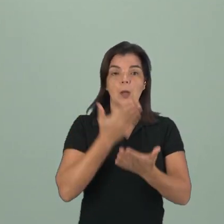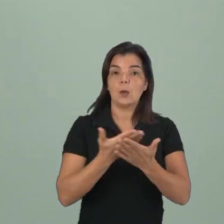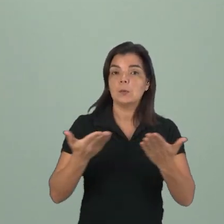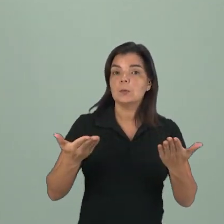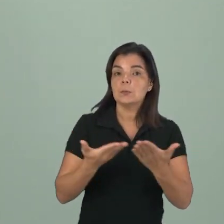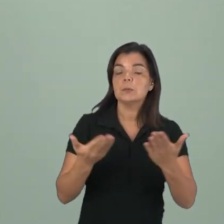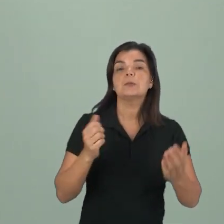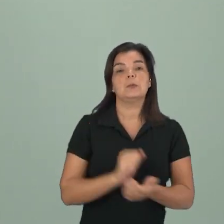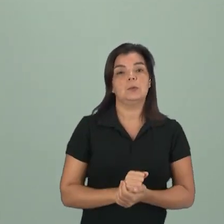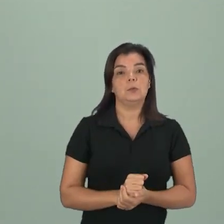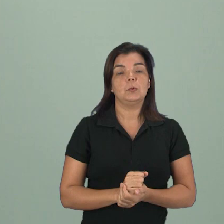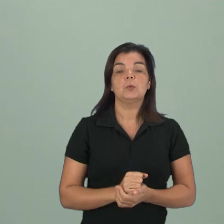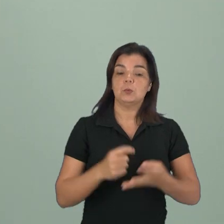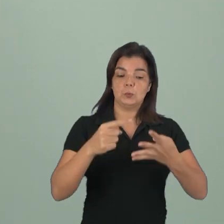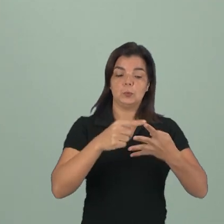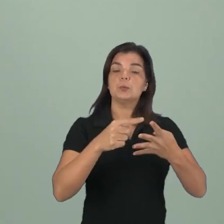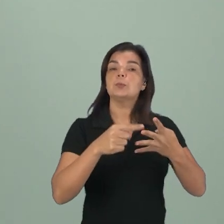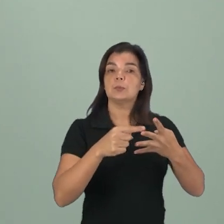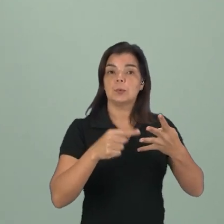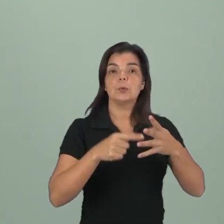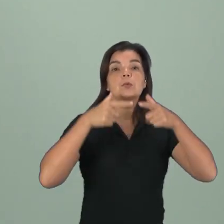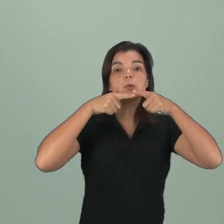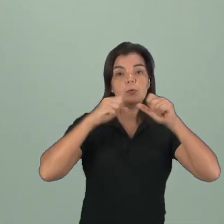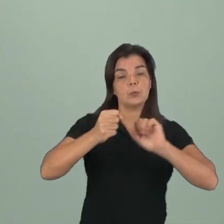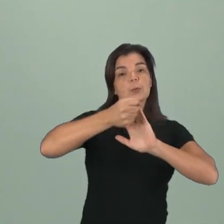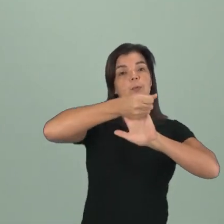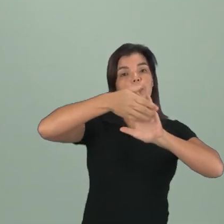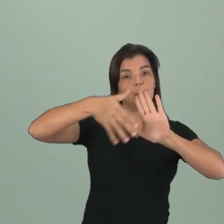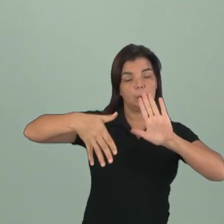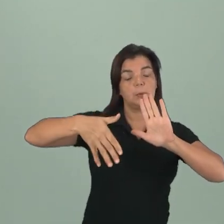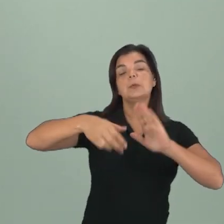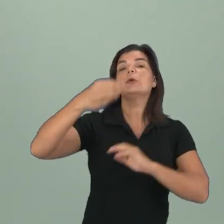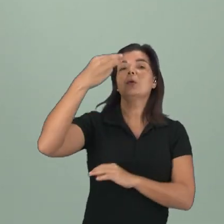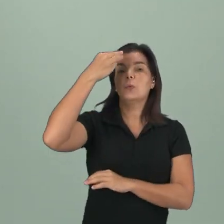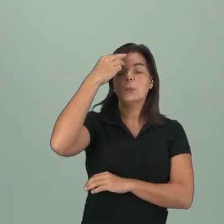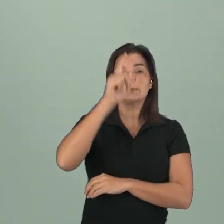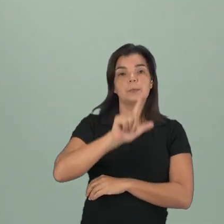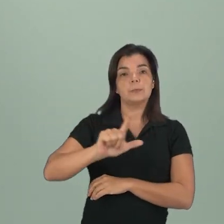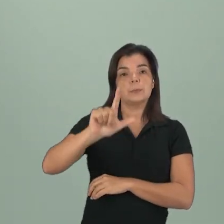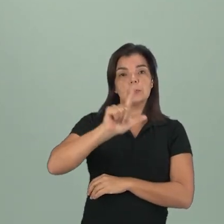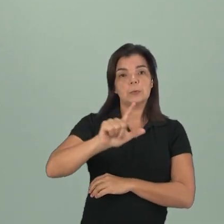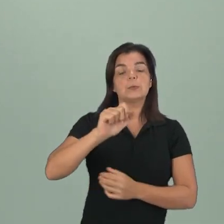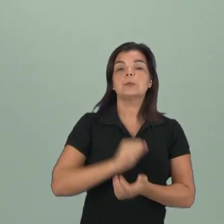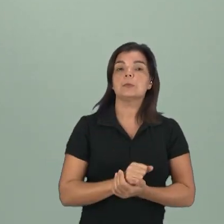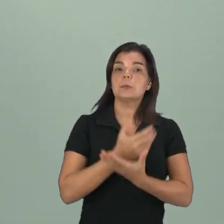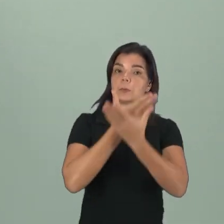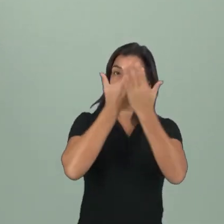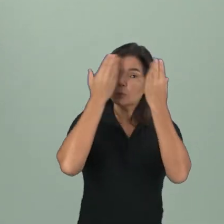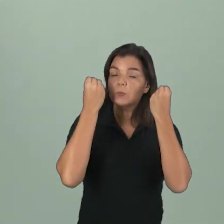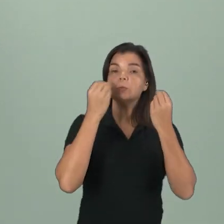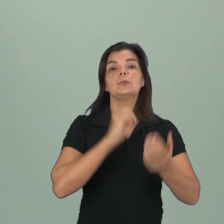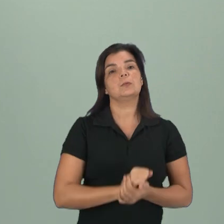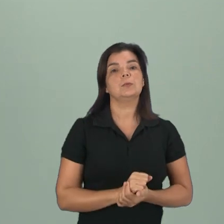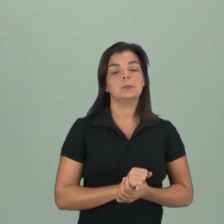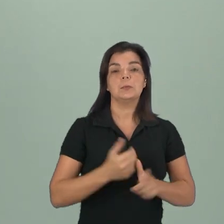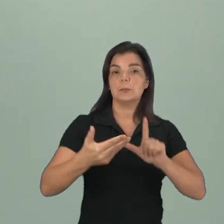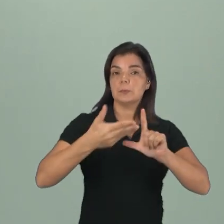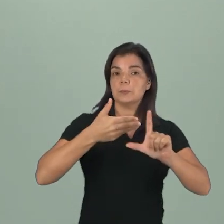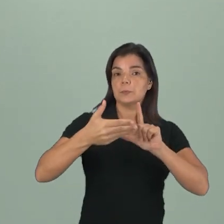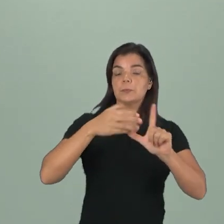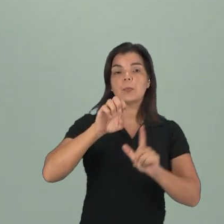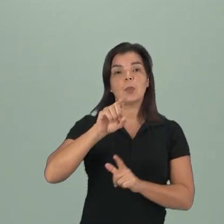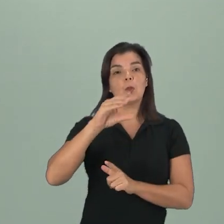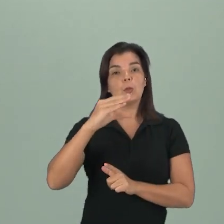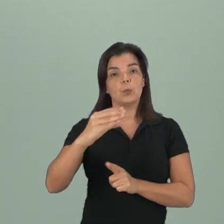de hoje, que foi sobre essas 4 figuras de linguagem no gênero Memórias Literárias. Não esqueçam de acessar